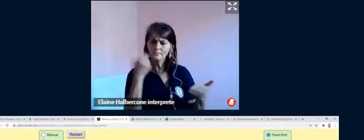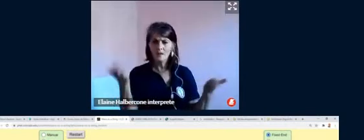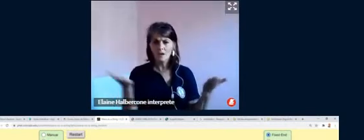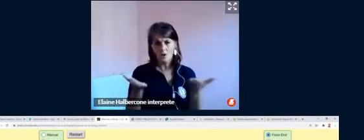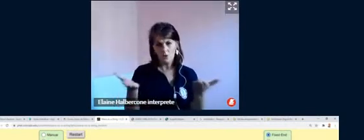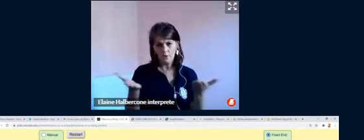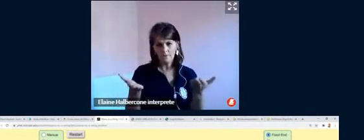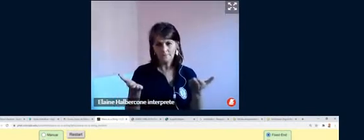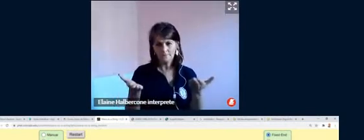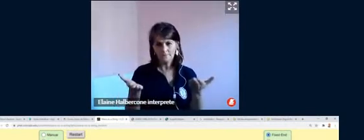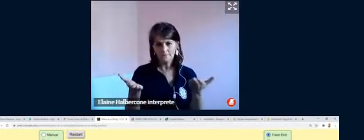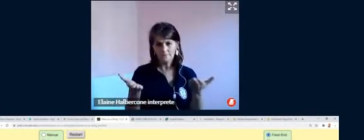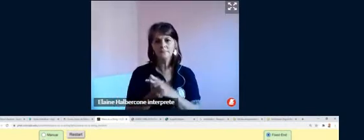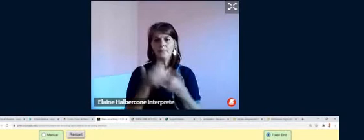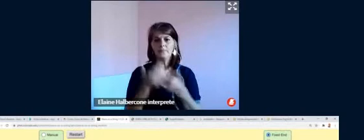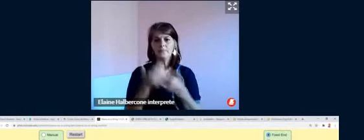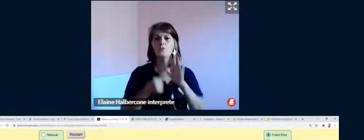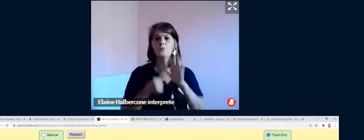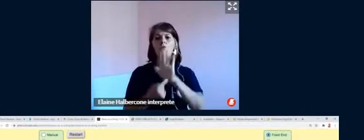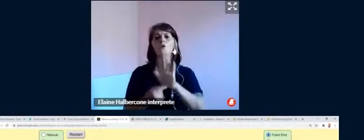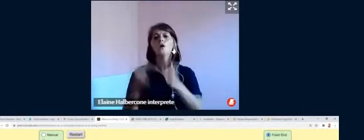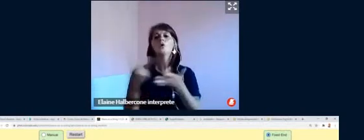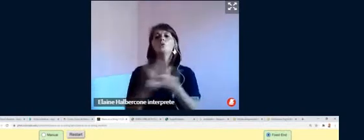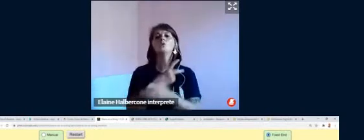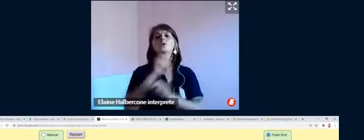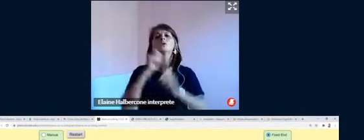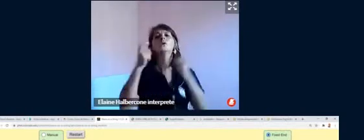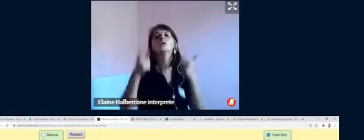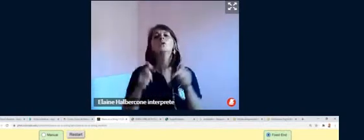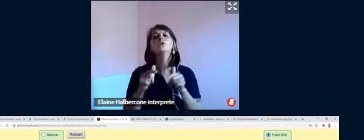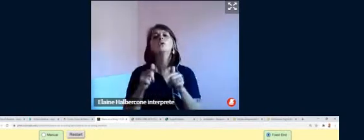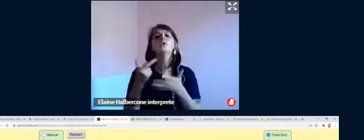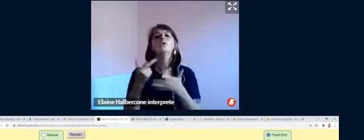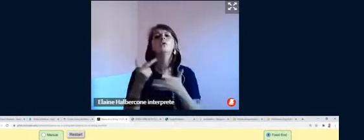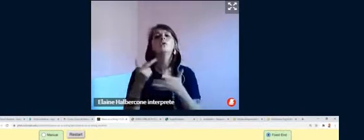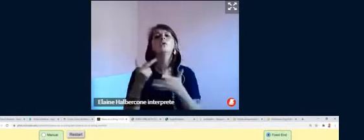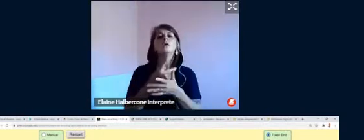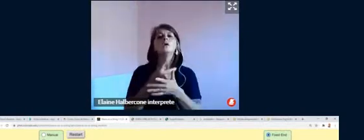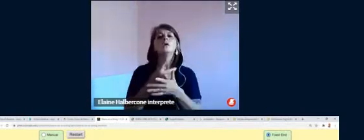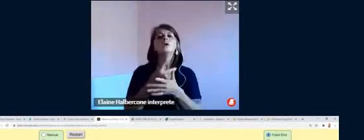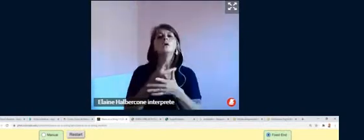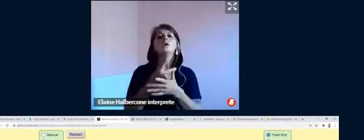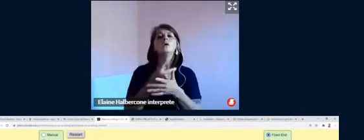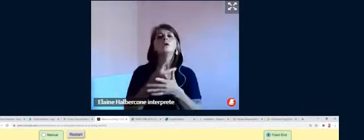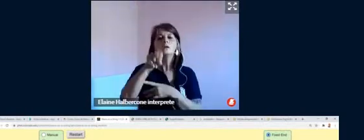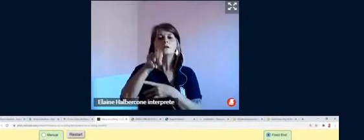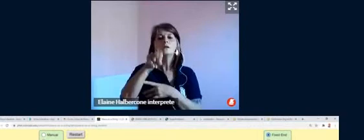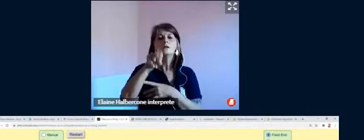Agora, eu quero mostrar para vocês o que acontece quando ocorre uma interferência